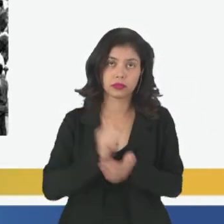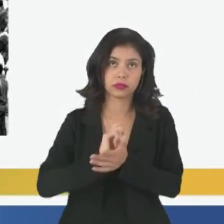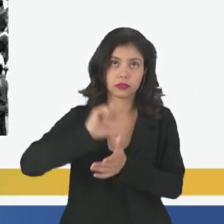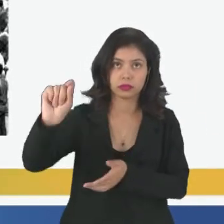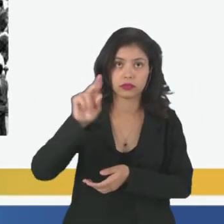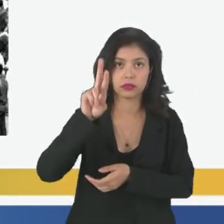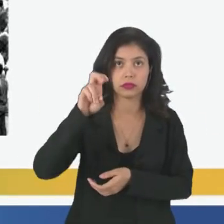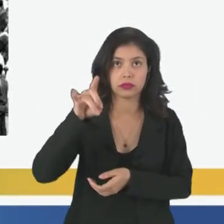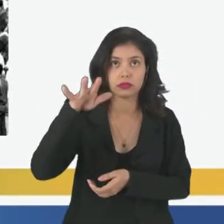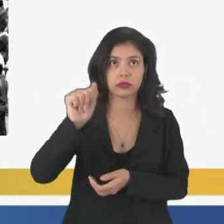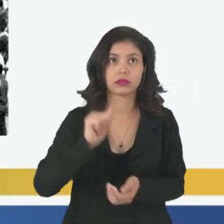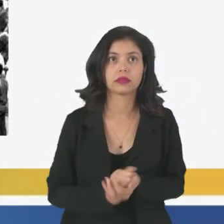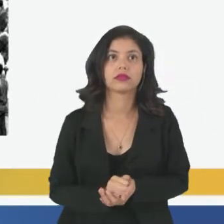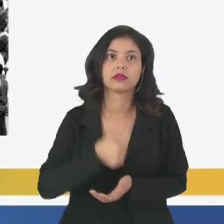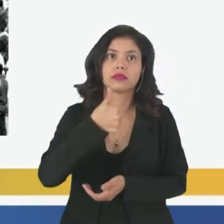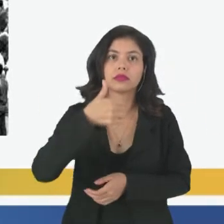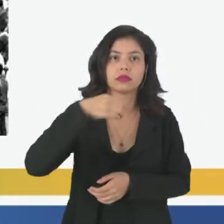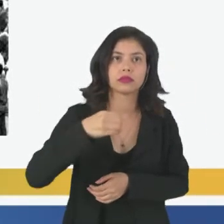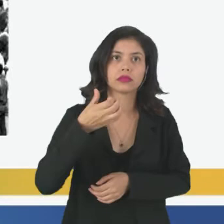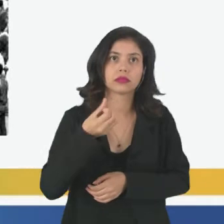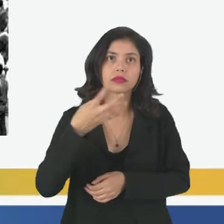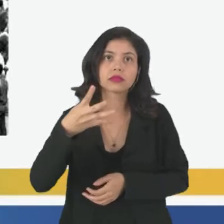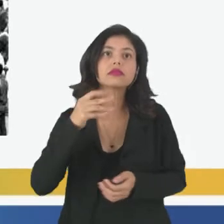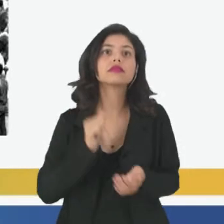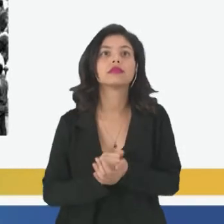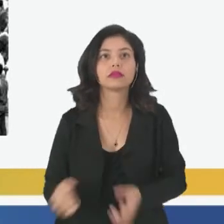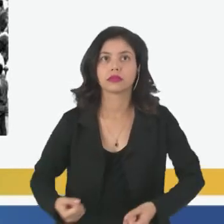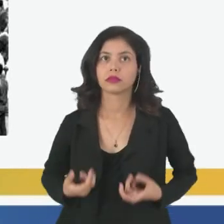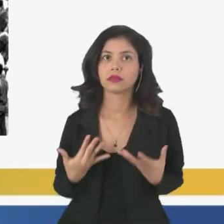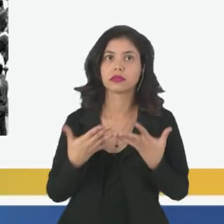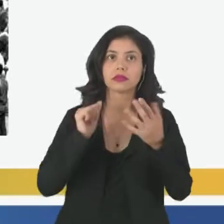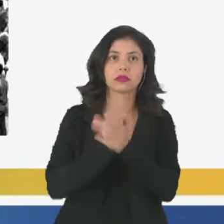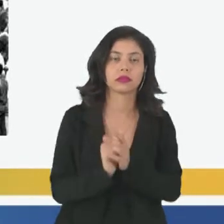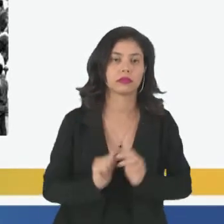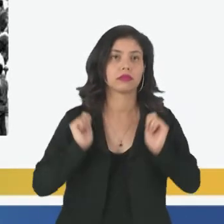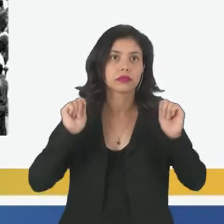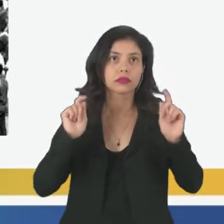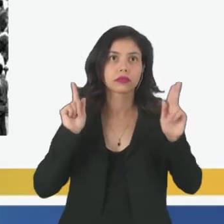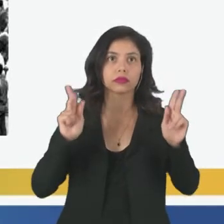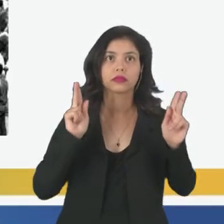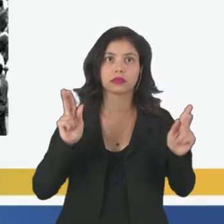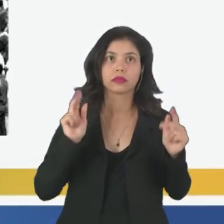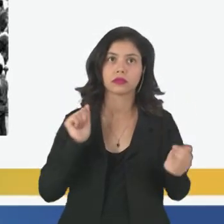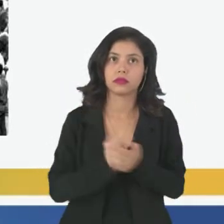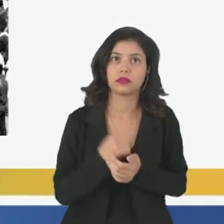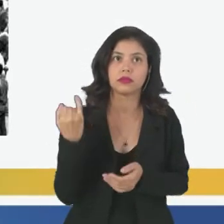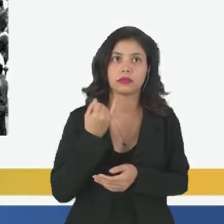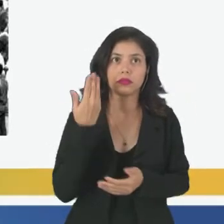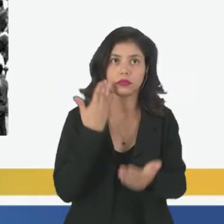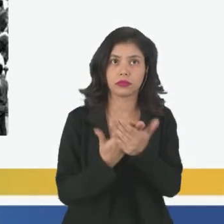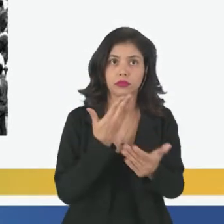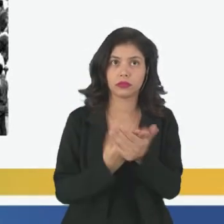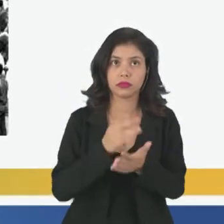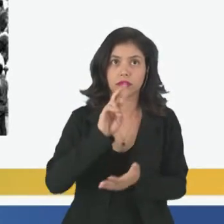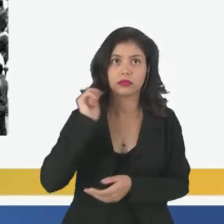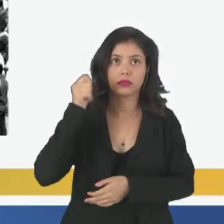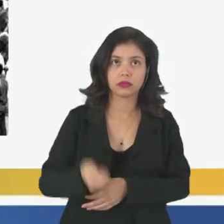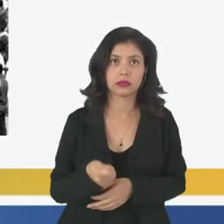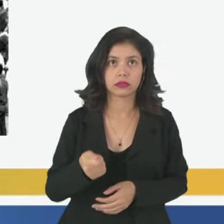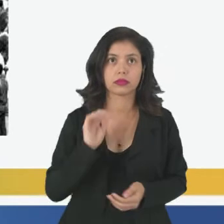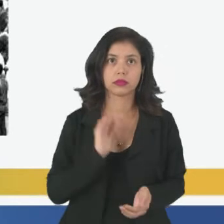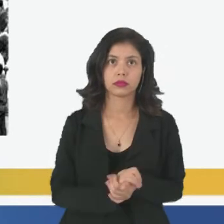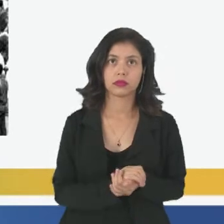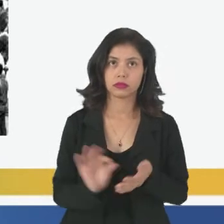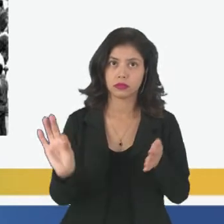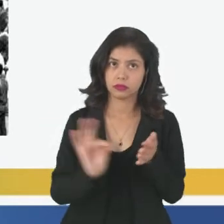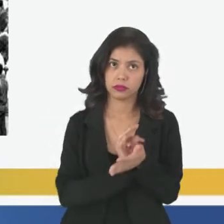Uruguai. Em 1964, após manifestações de protesto, principalmente de estudantes e operários, o regime